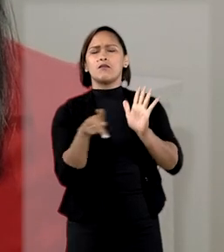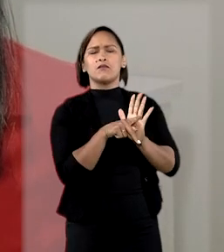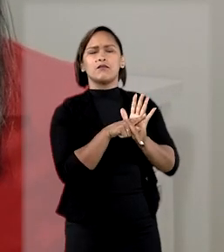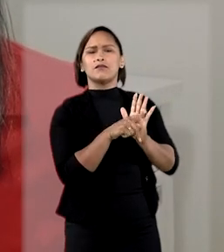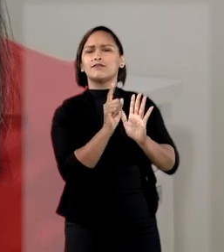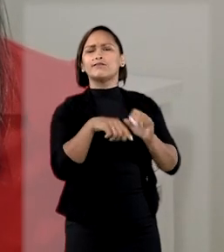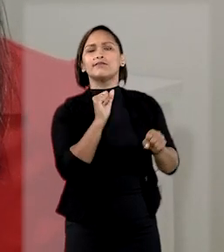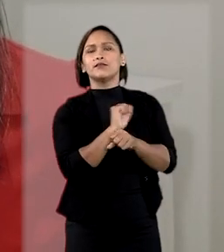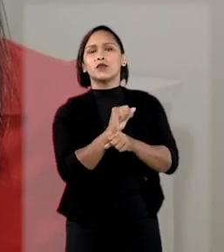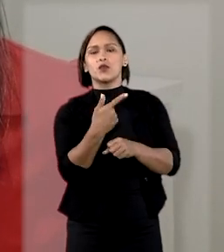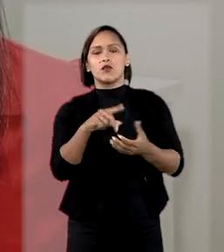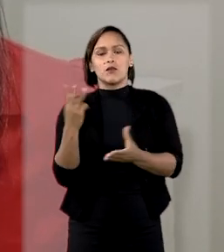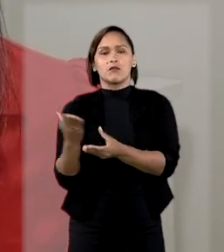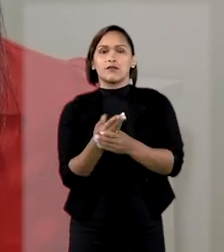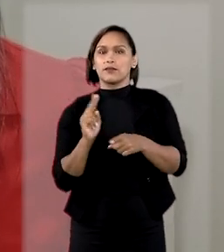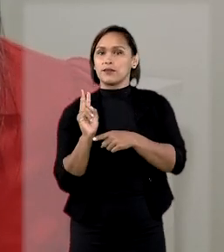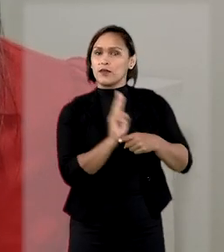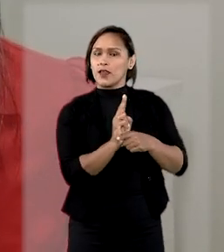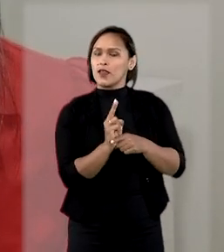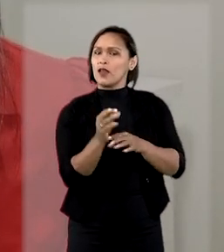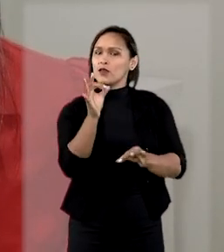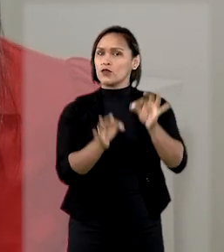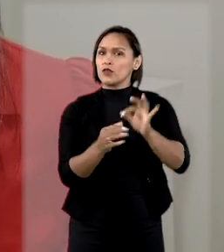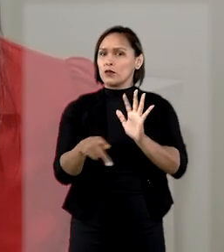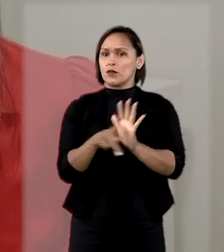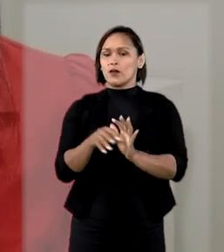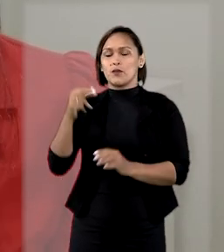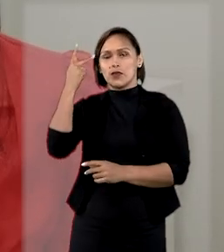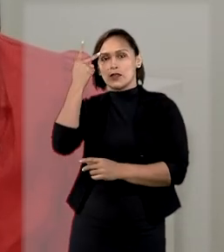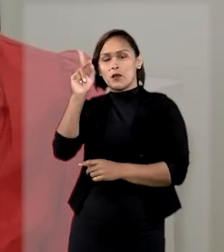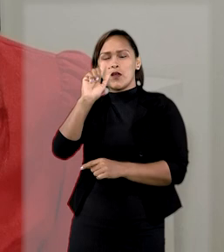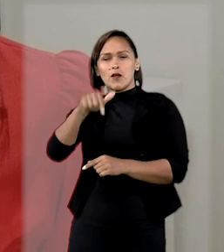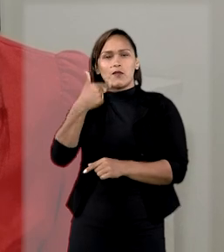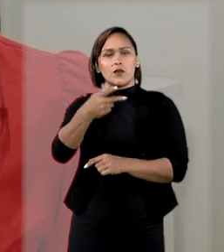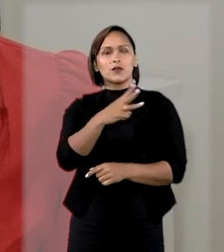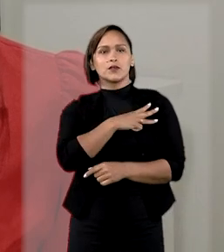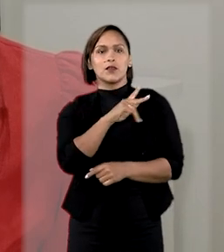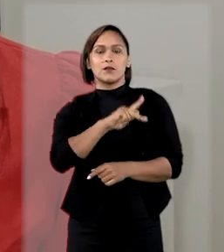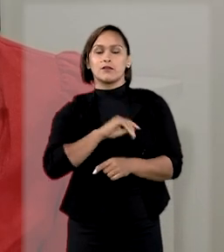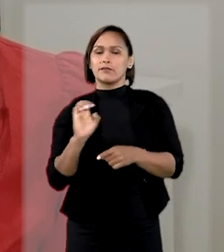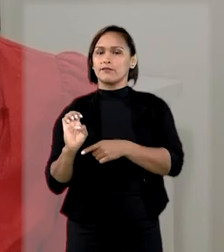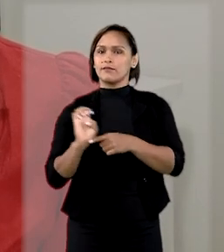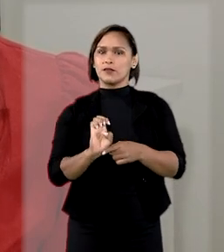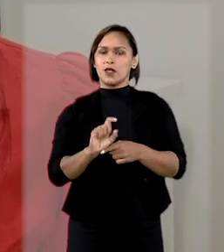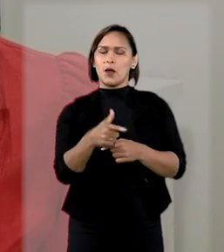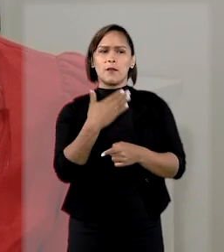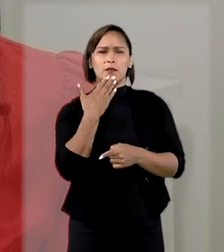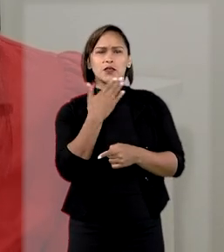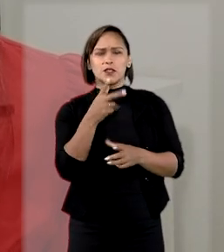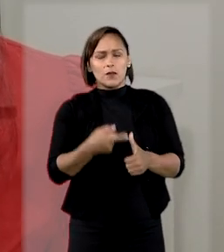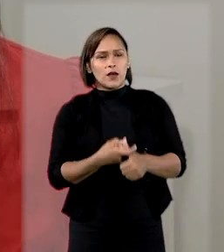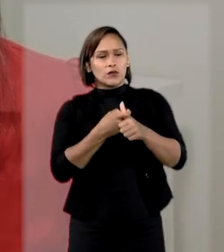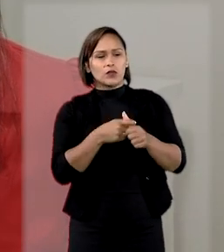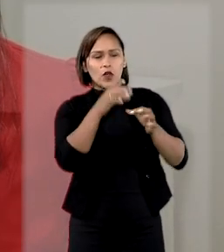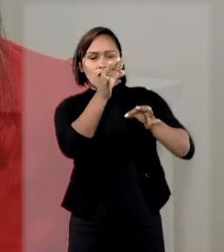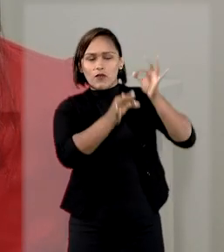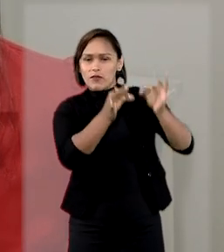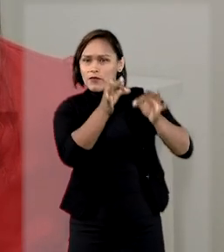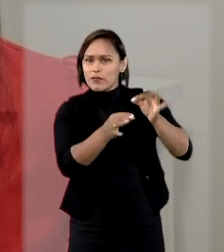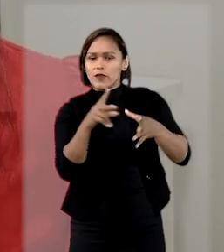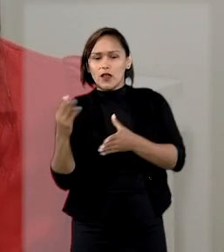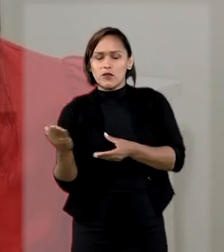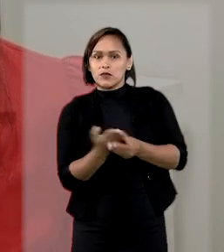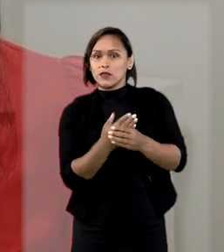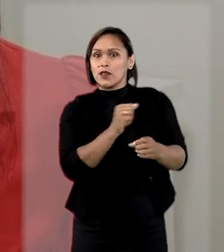obras estavam paralisadas por conta de uma liminar da Justiça de São Paulo, deferida após o Ministério Público Estadual pedir para assustar